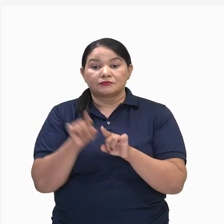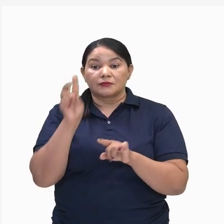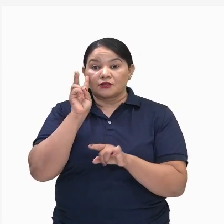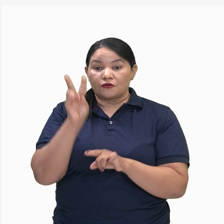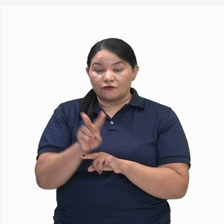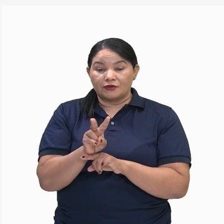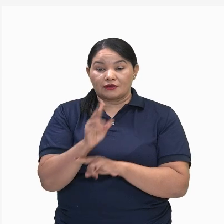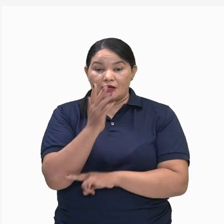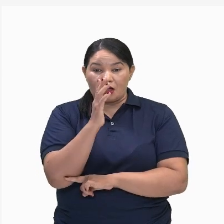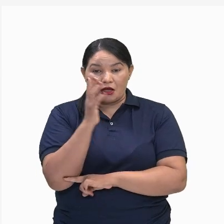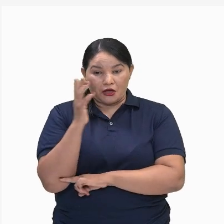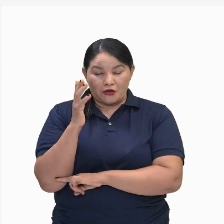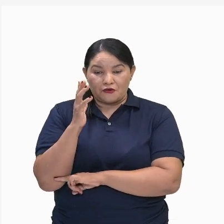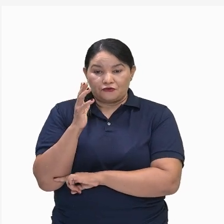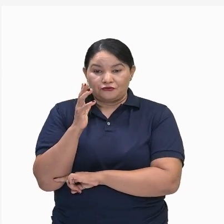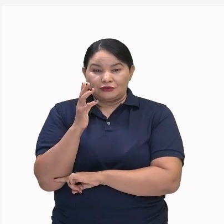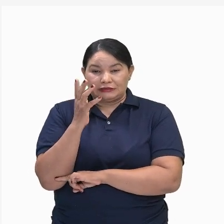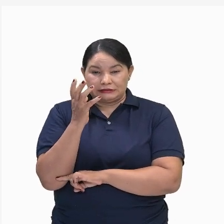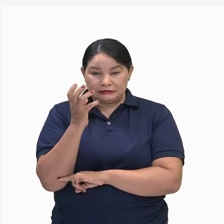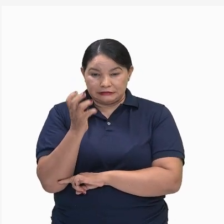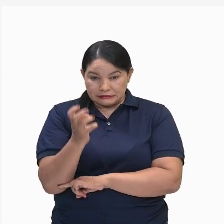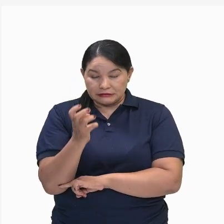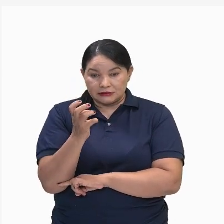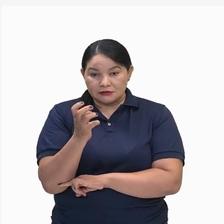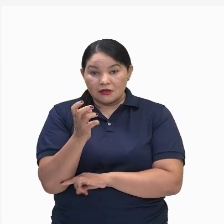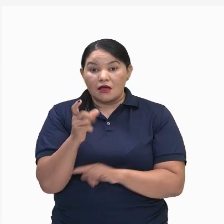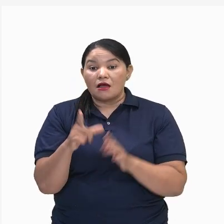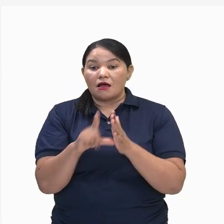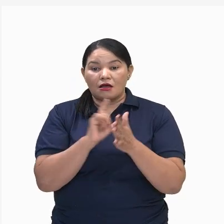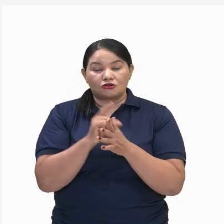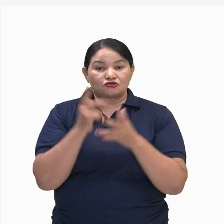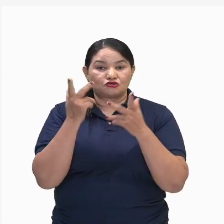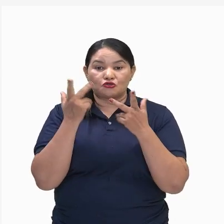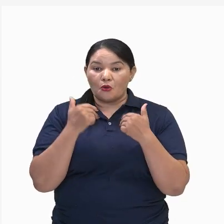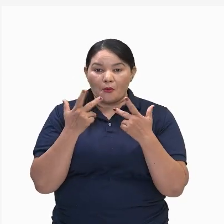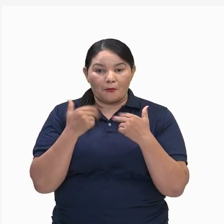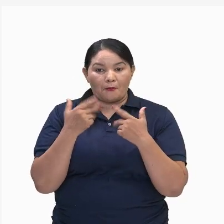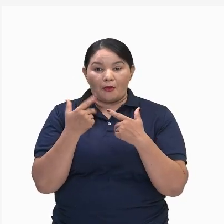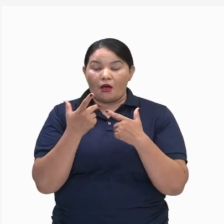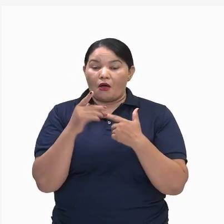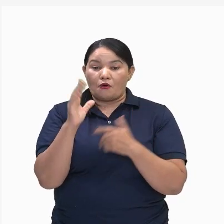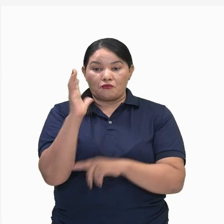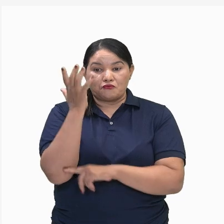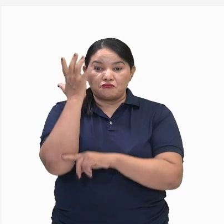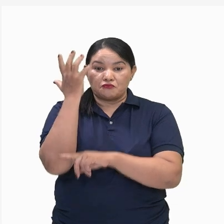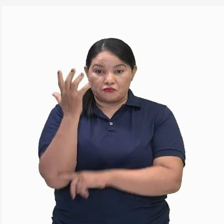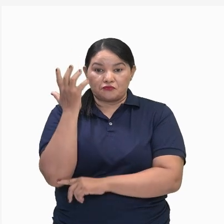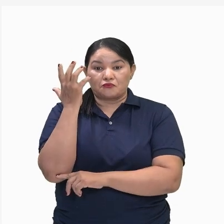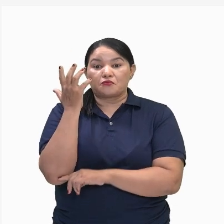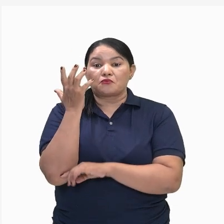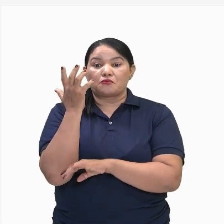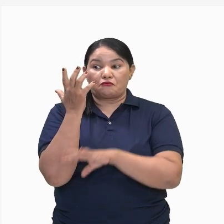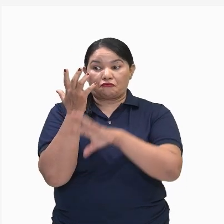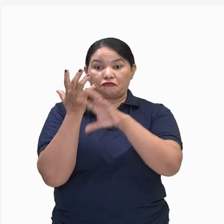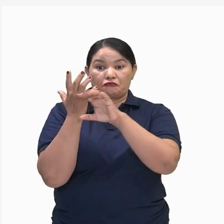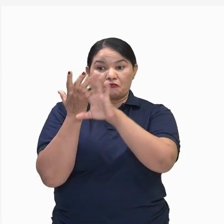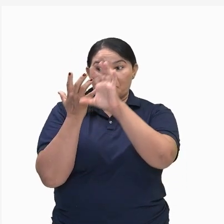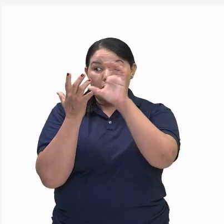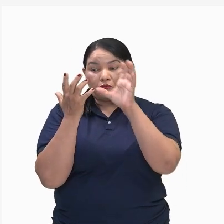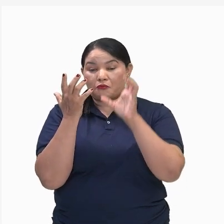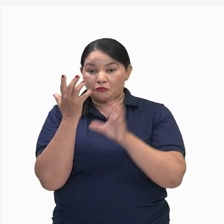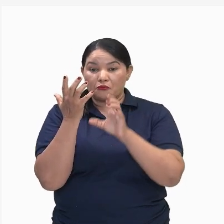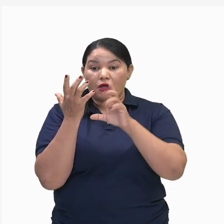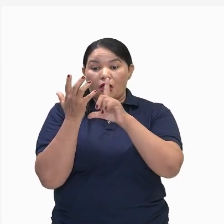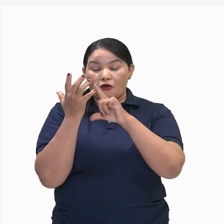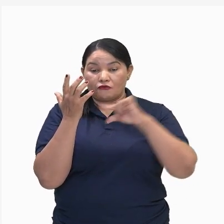né, anteriormente ela era uma árvore normal, com as suas folhas, né? Era uma copa bem vistosa. E o que aconteceu?